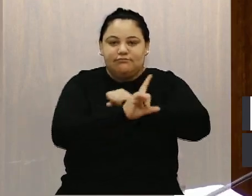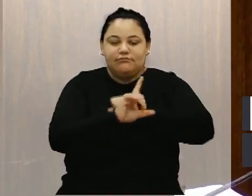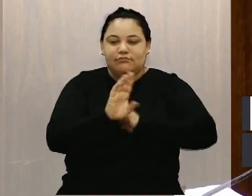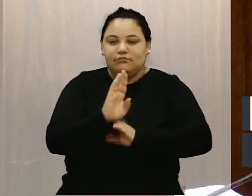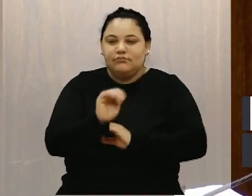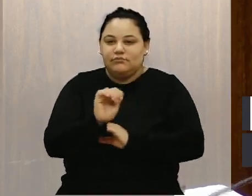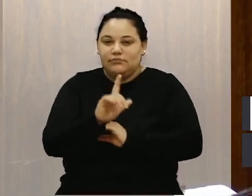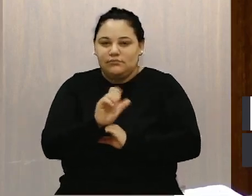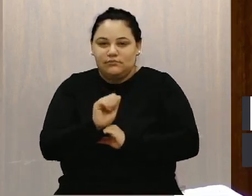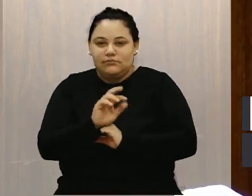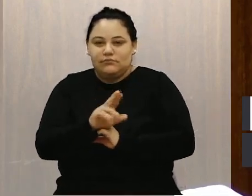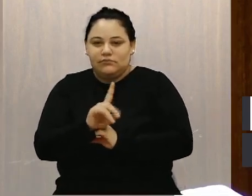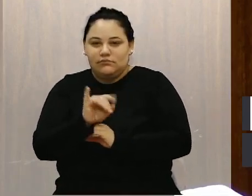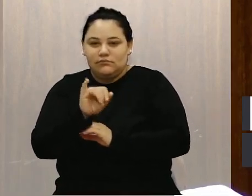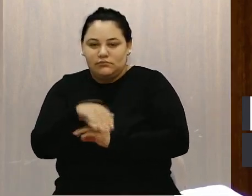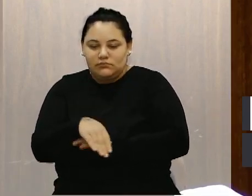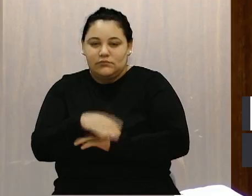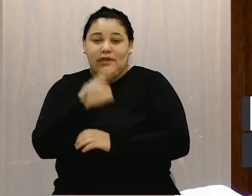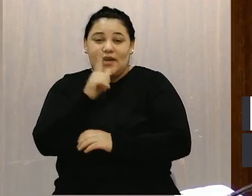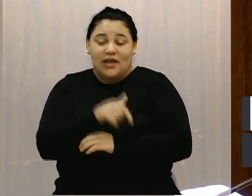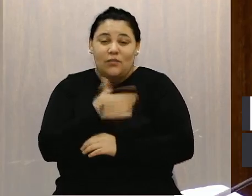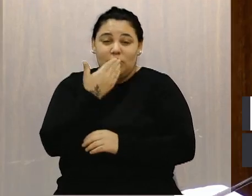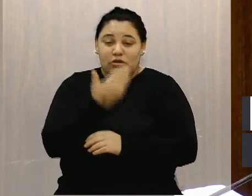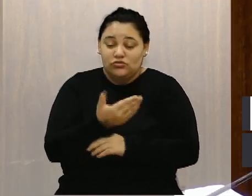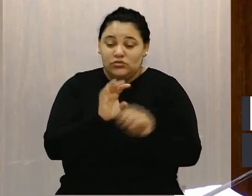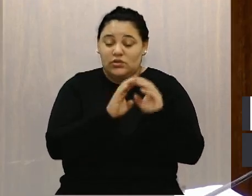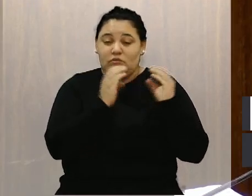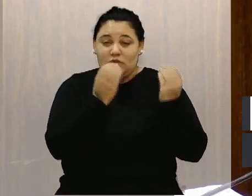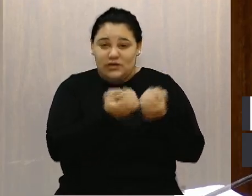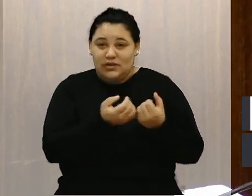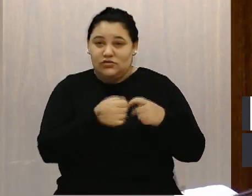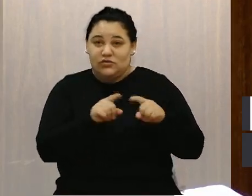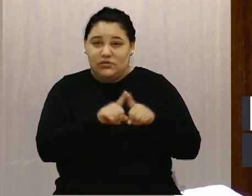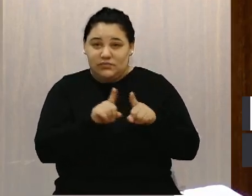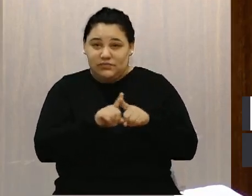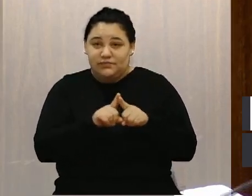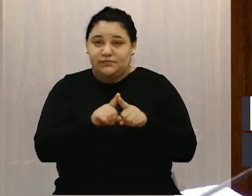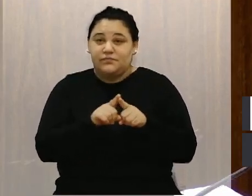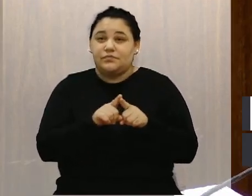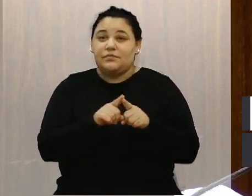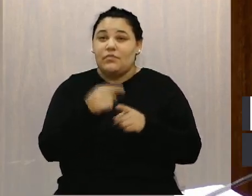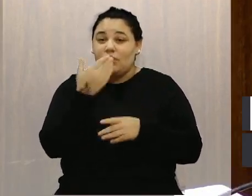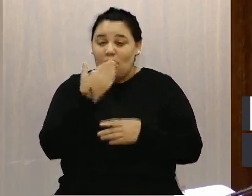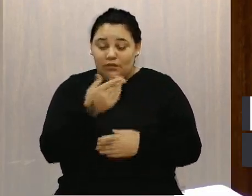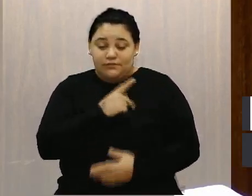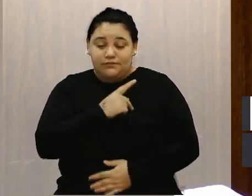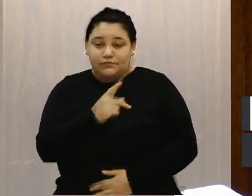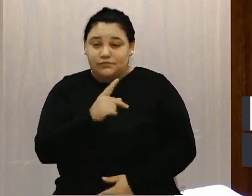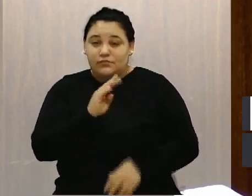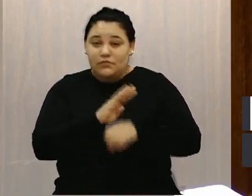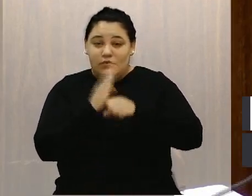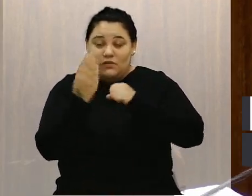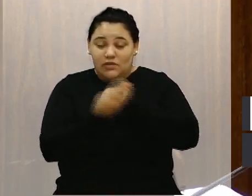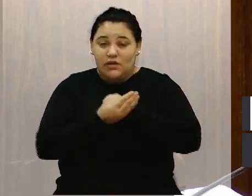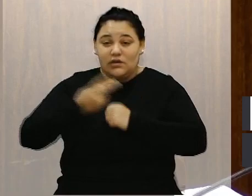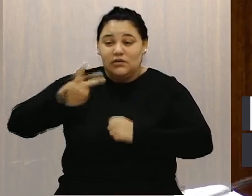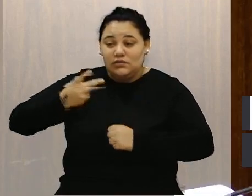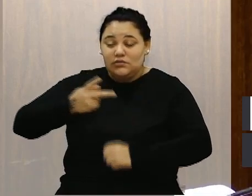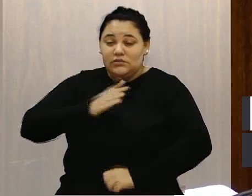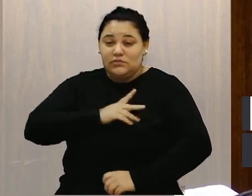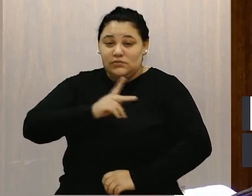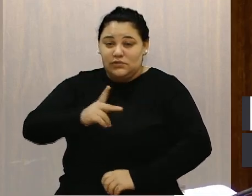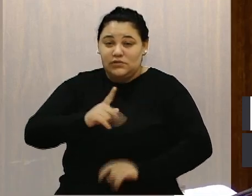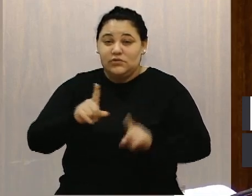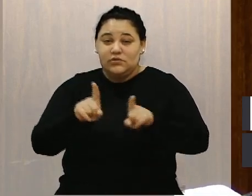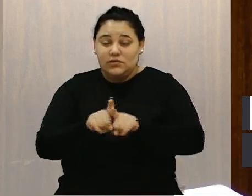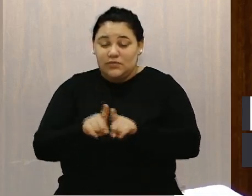Esse é um pedido da comunidade, é um pedido que a presidente do bairro, que a vice-presidente do bairro estão